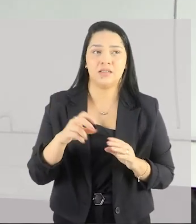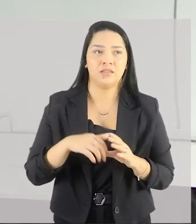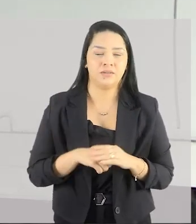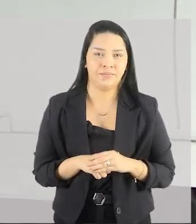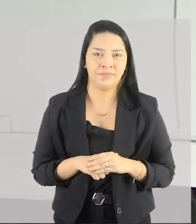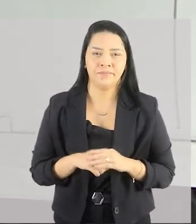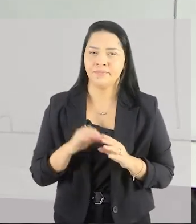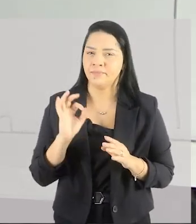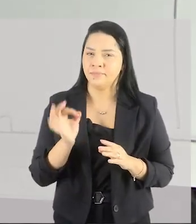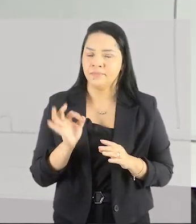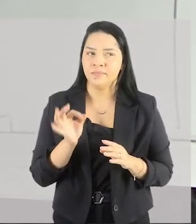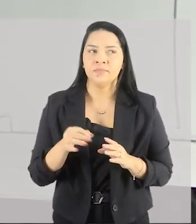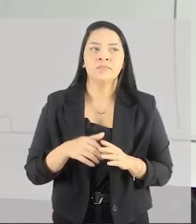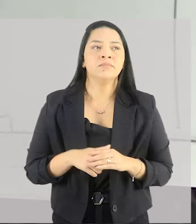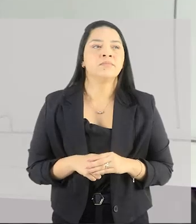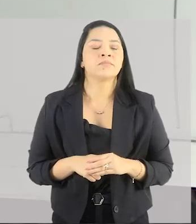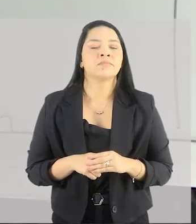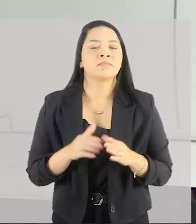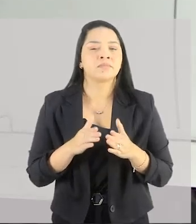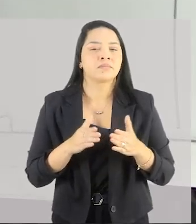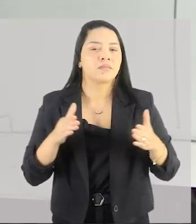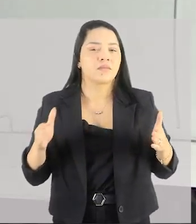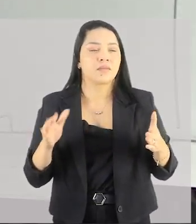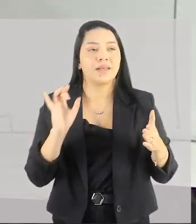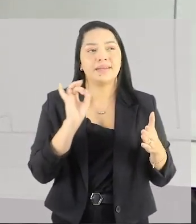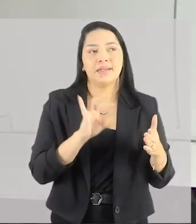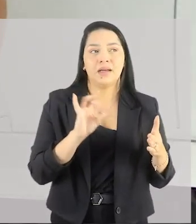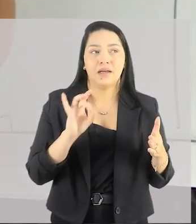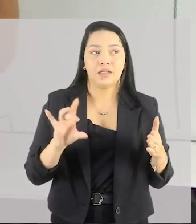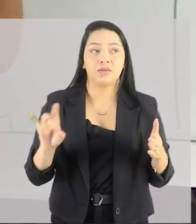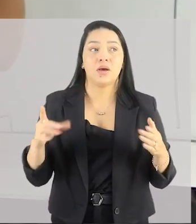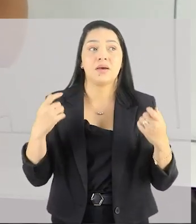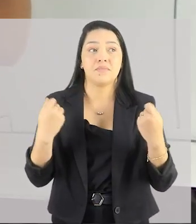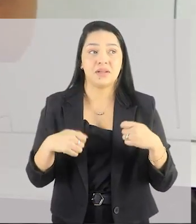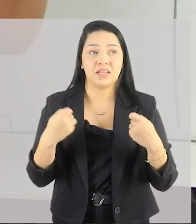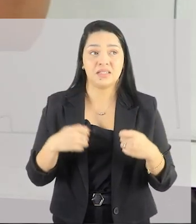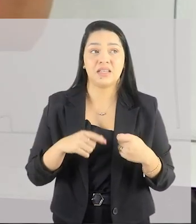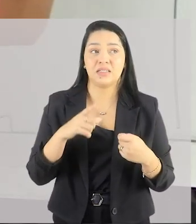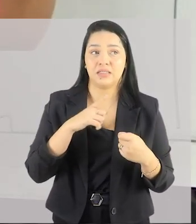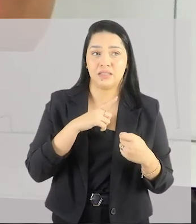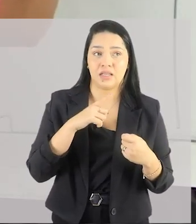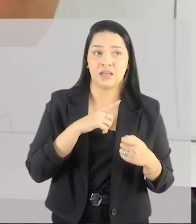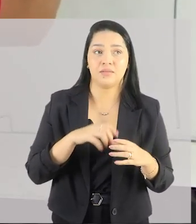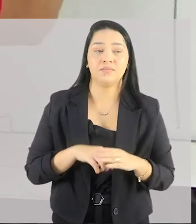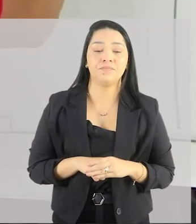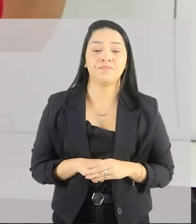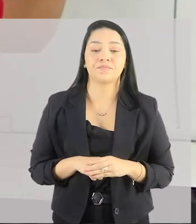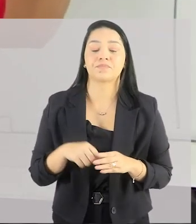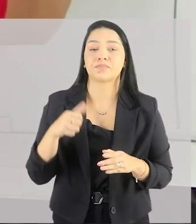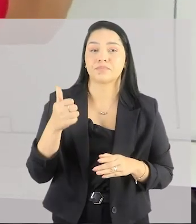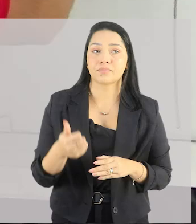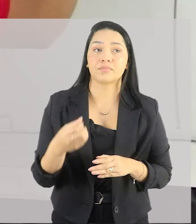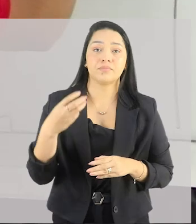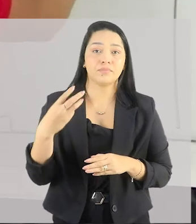135, beleza? Então, o comprimento que cada tábua realmente tem que ter é de